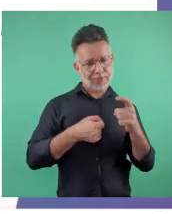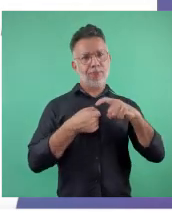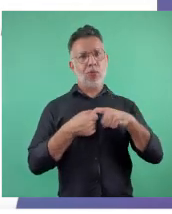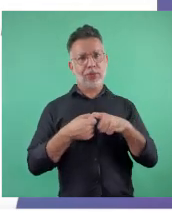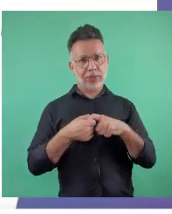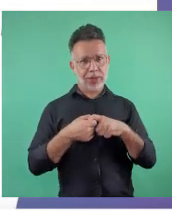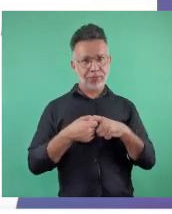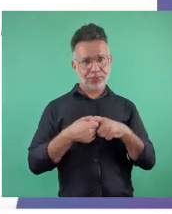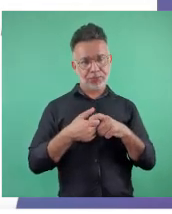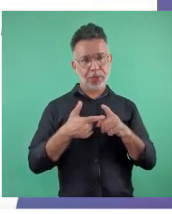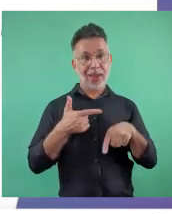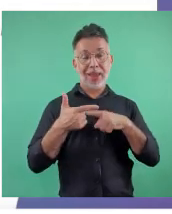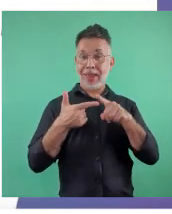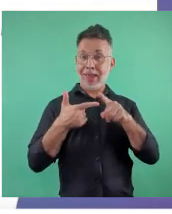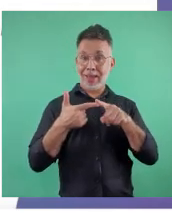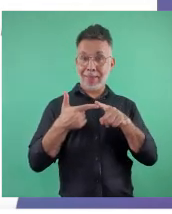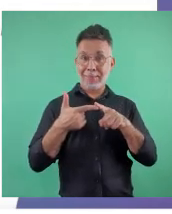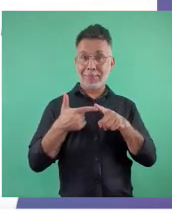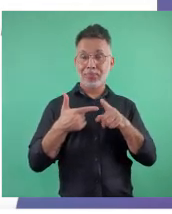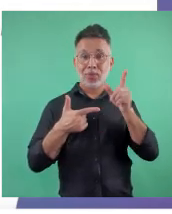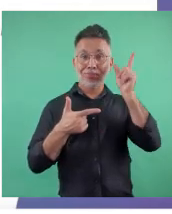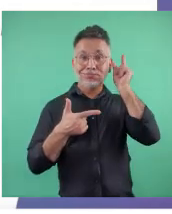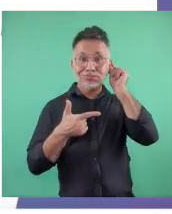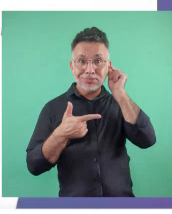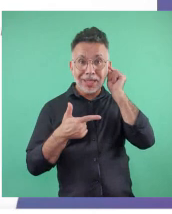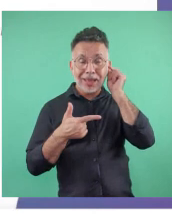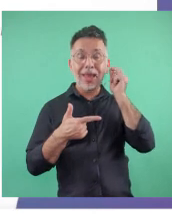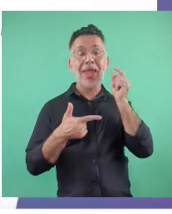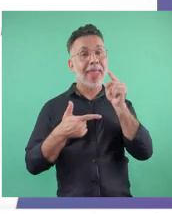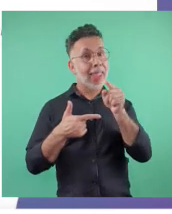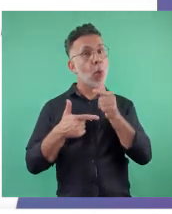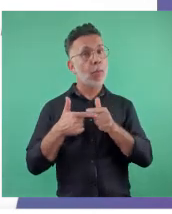mais precoce, quanto mais precoce for, melhor a